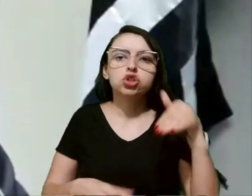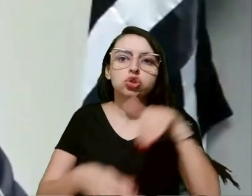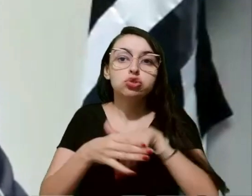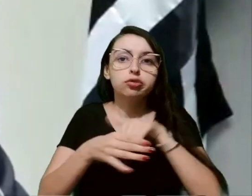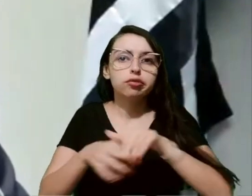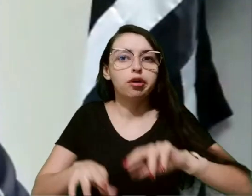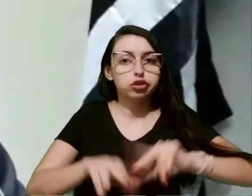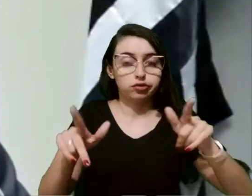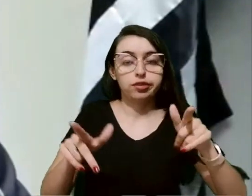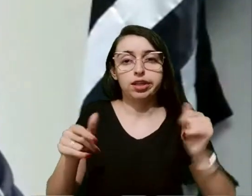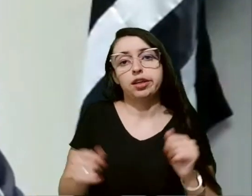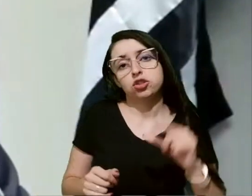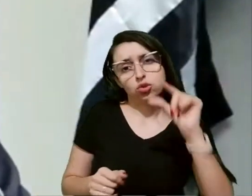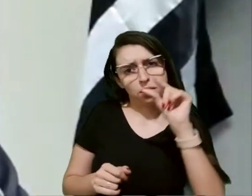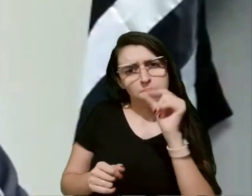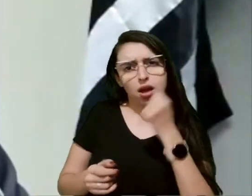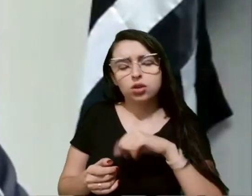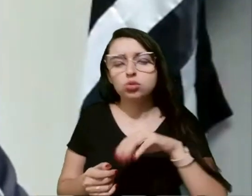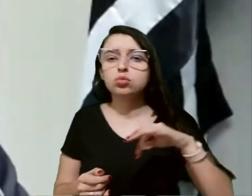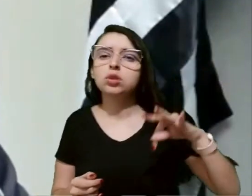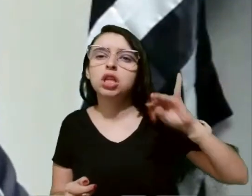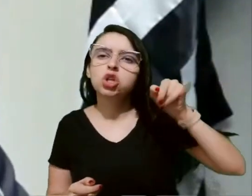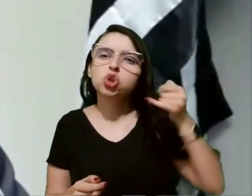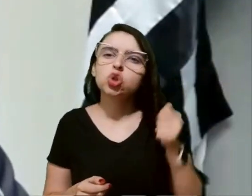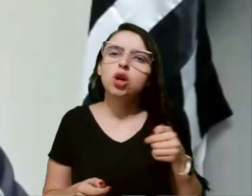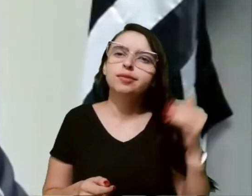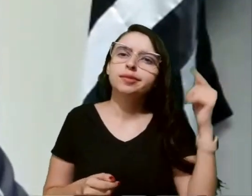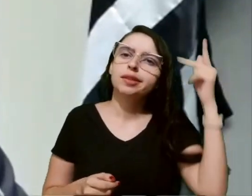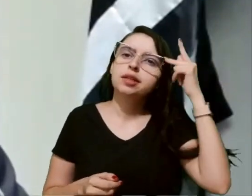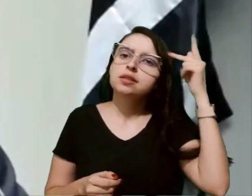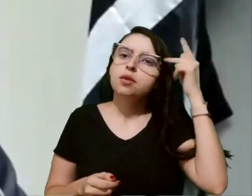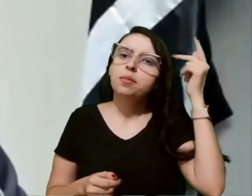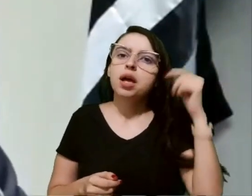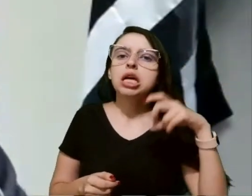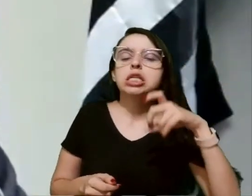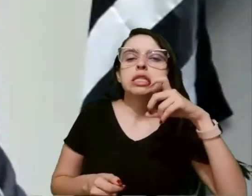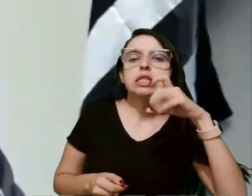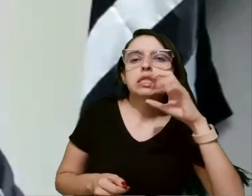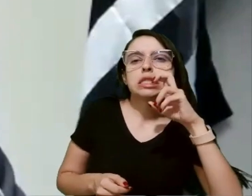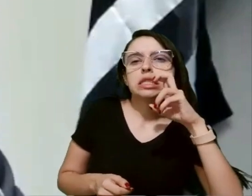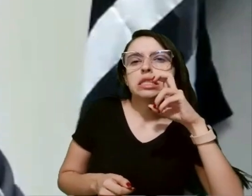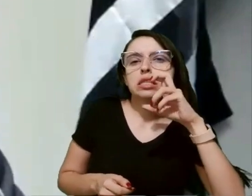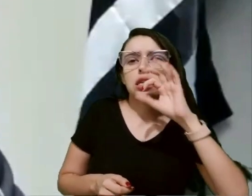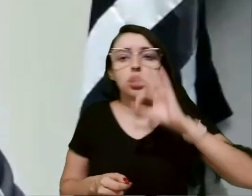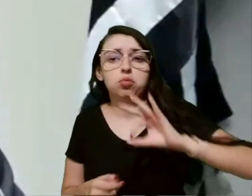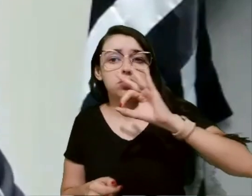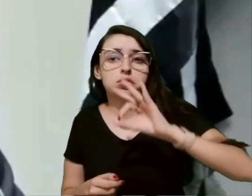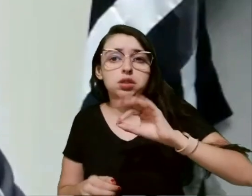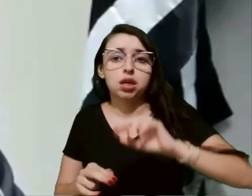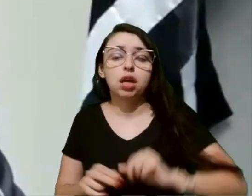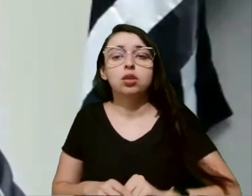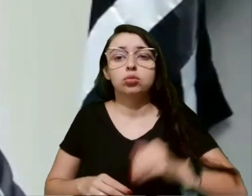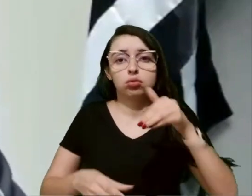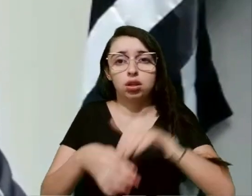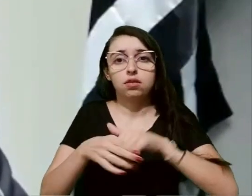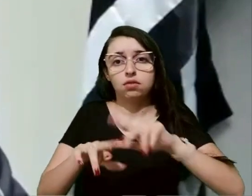baixa. Estou falando do TJ São Paulo aqui, da Justiça Estadual. A gente está falando de menos de 5% dos casos tem um voto